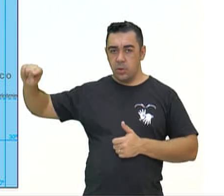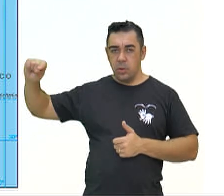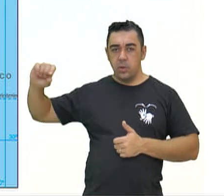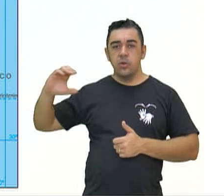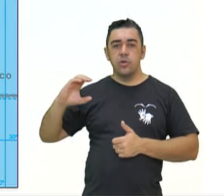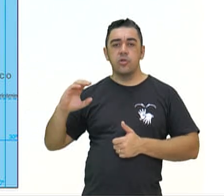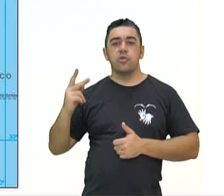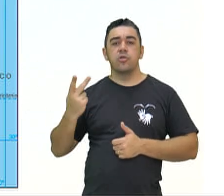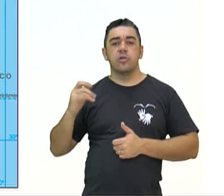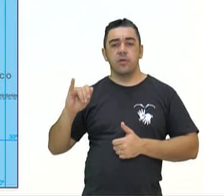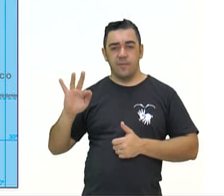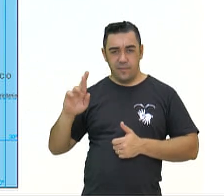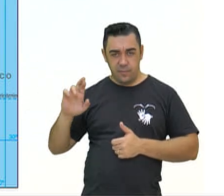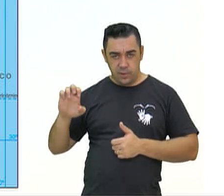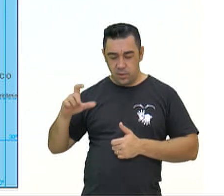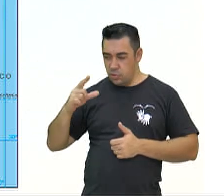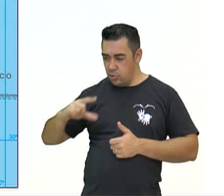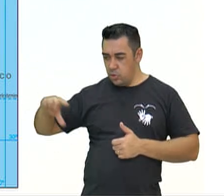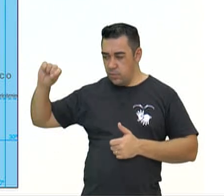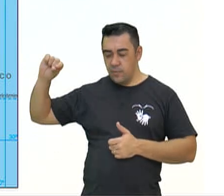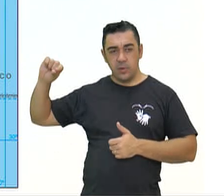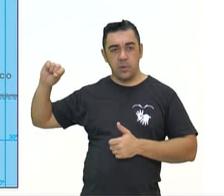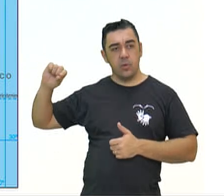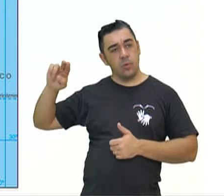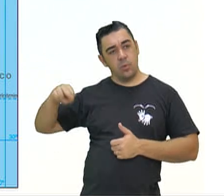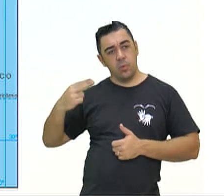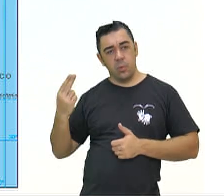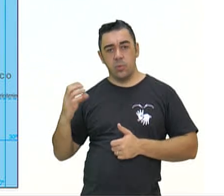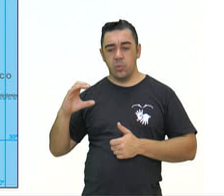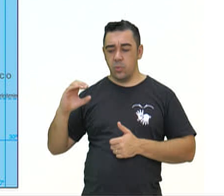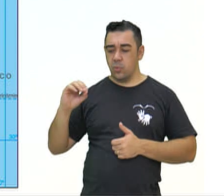da África. Pode aparecer como corso